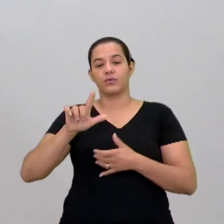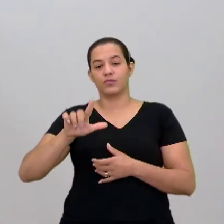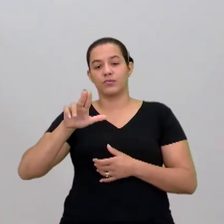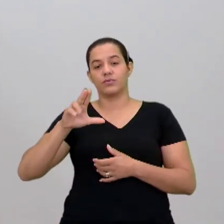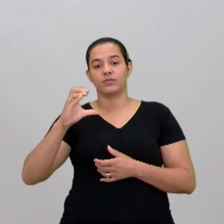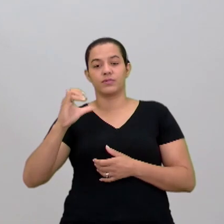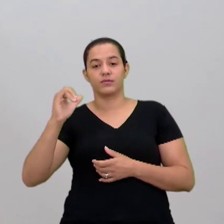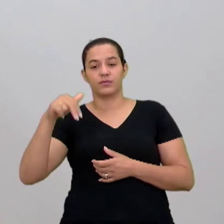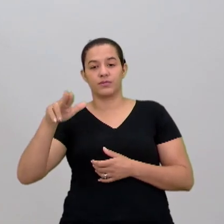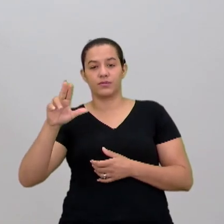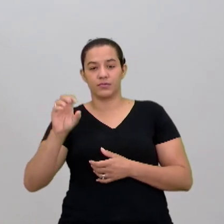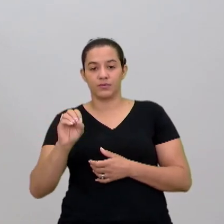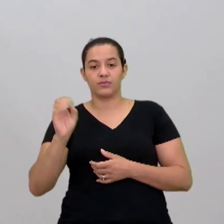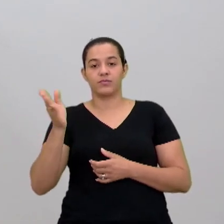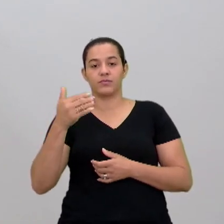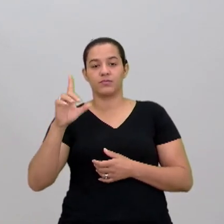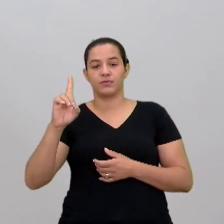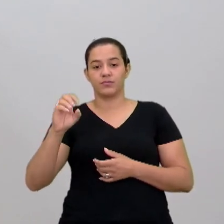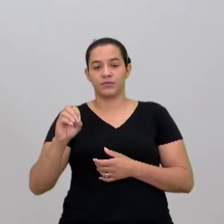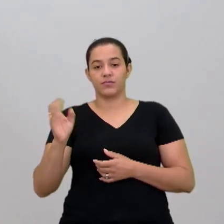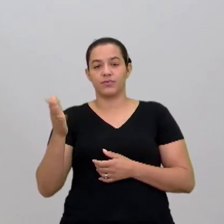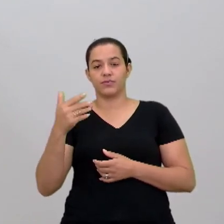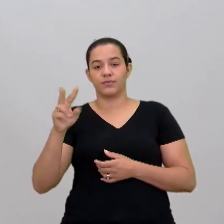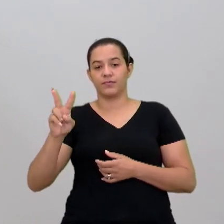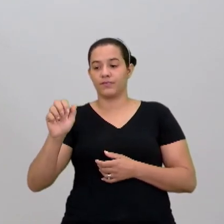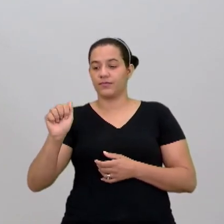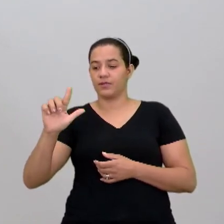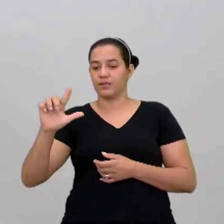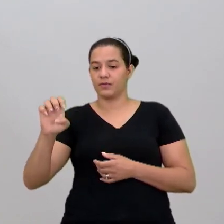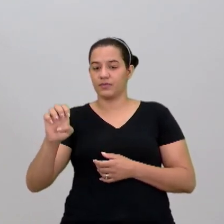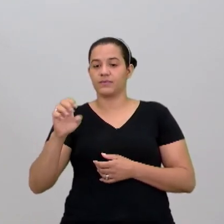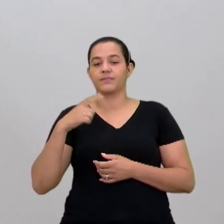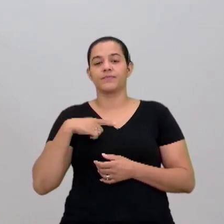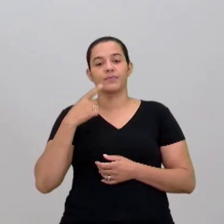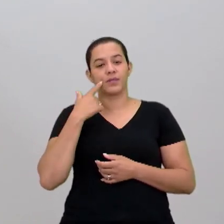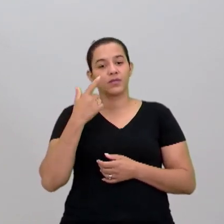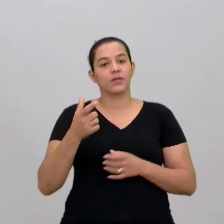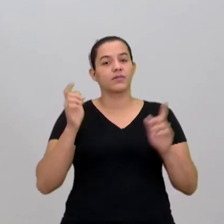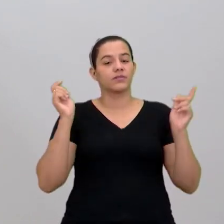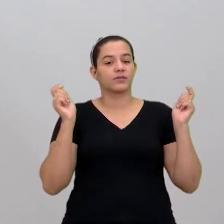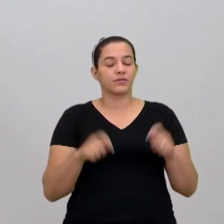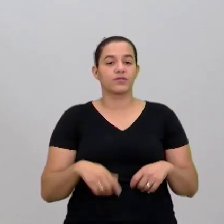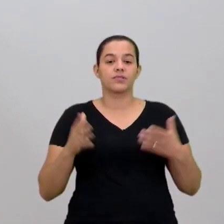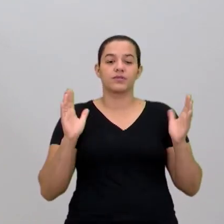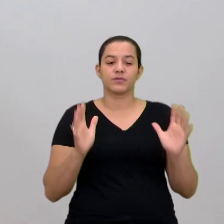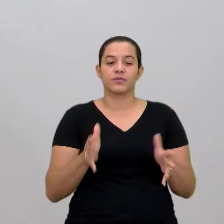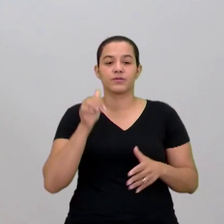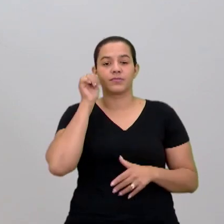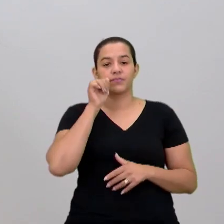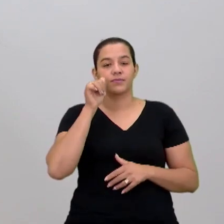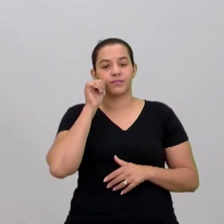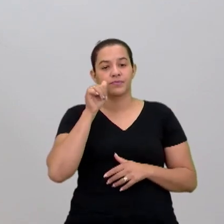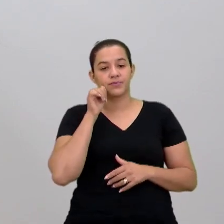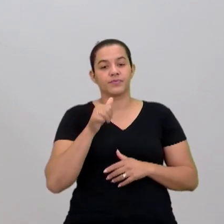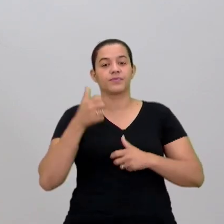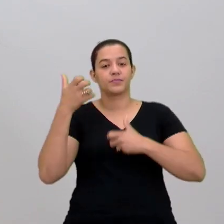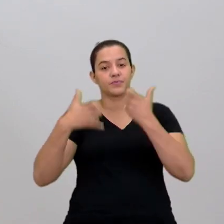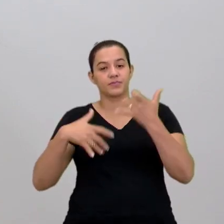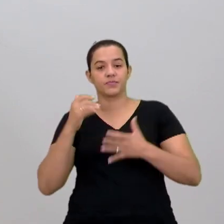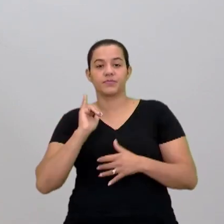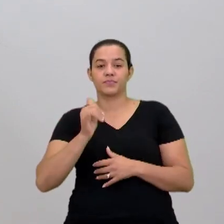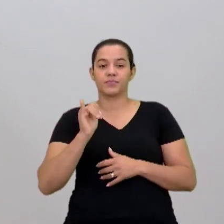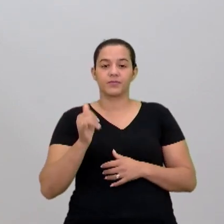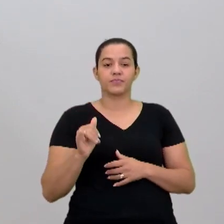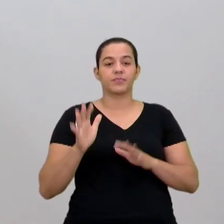né? Que já deixou a gente, né? Famosíssimo, muito bom. Mas hoje nós temos já mulheres narradoras. Inclusive, esse ano